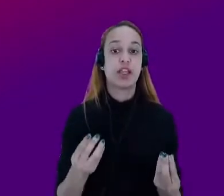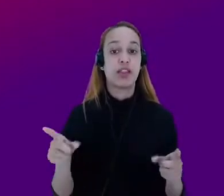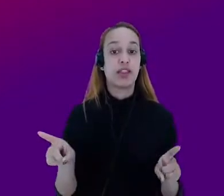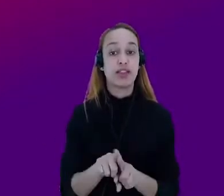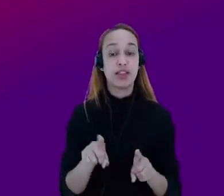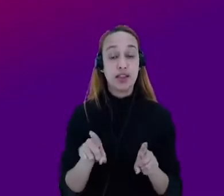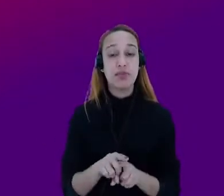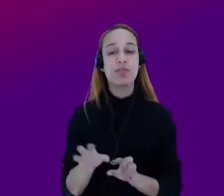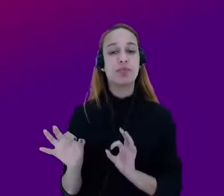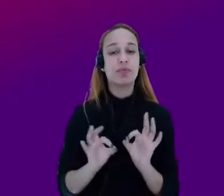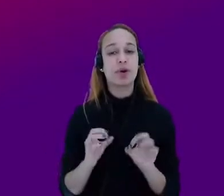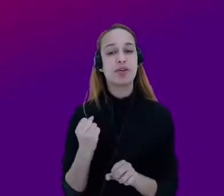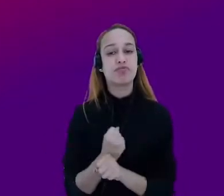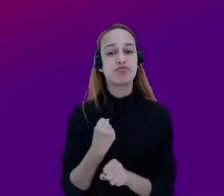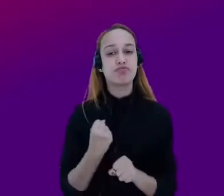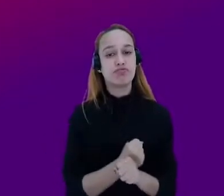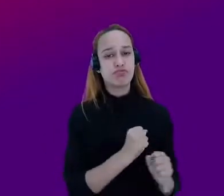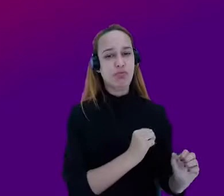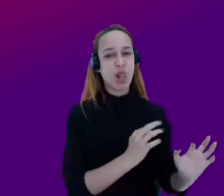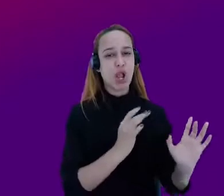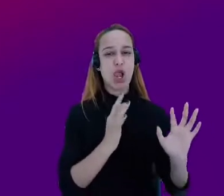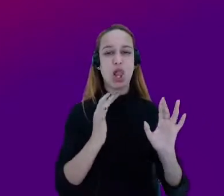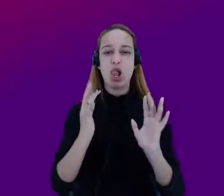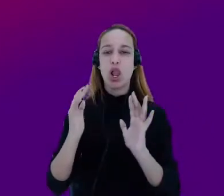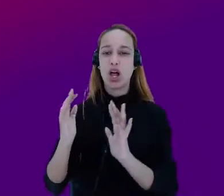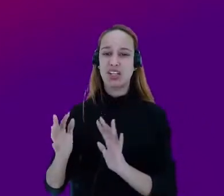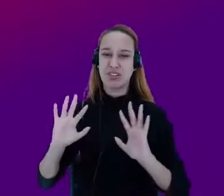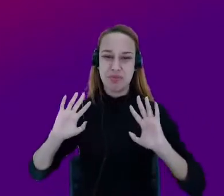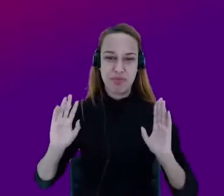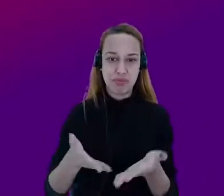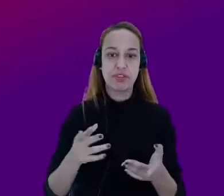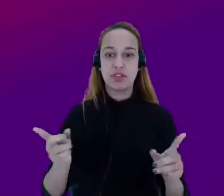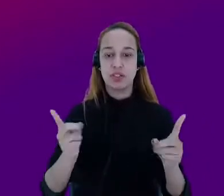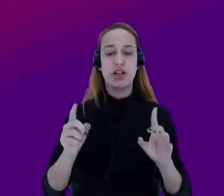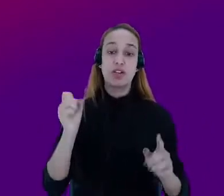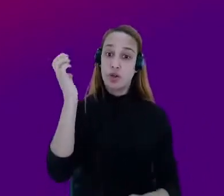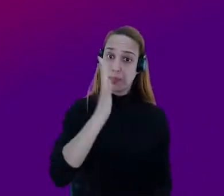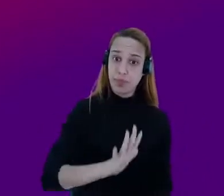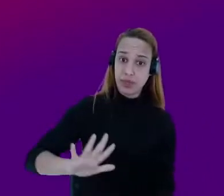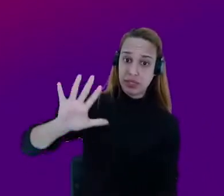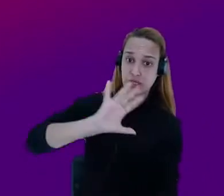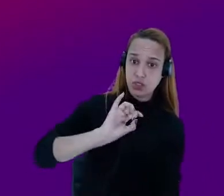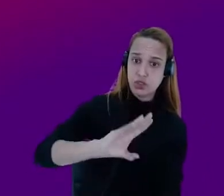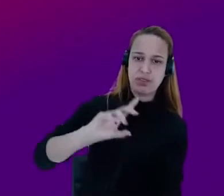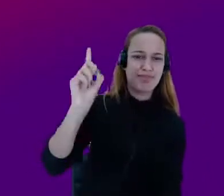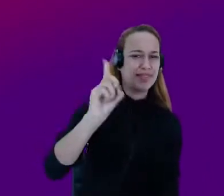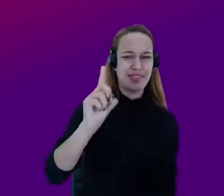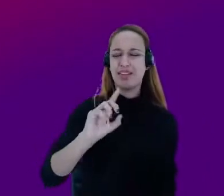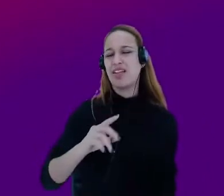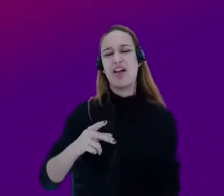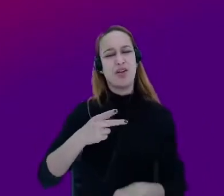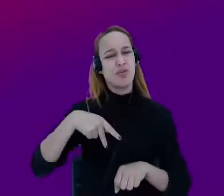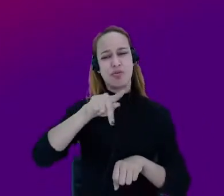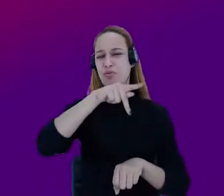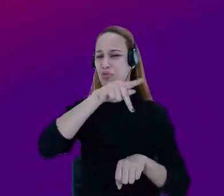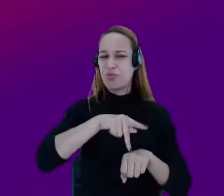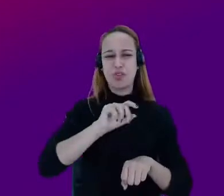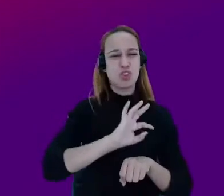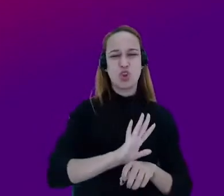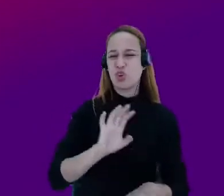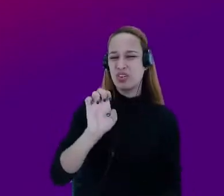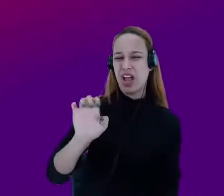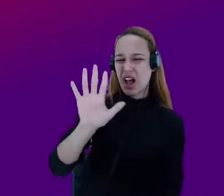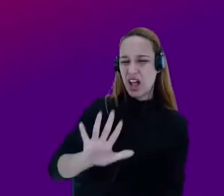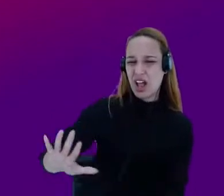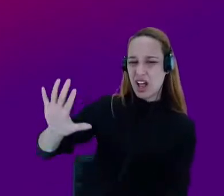uma jornada que não seja totalmente invasiva. Isso não é só no mercado brasileiro, tá? Eu tenho trabalhado também com o mercado europeu e a discussão